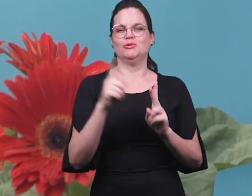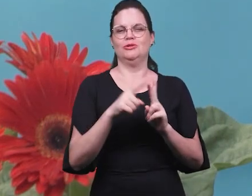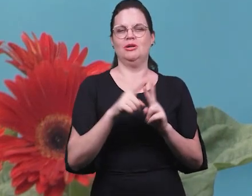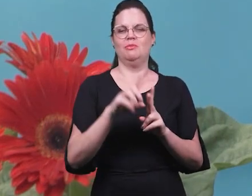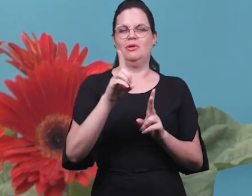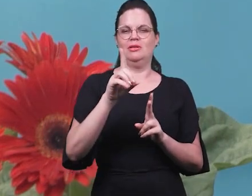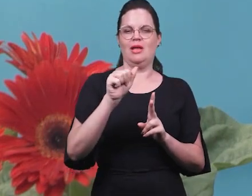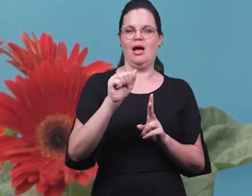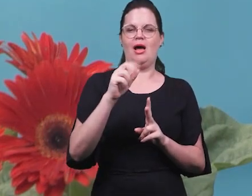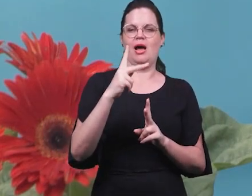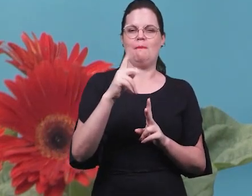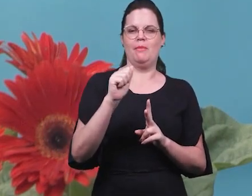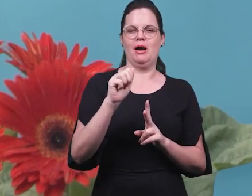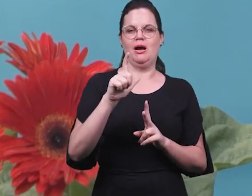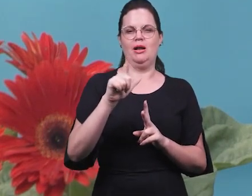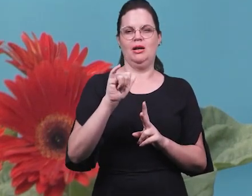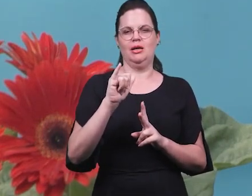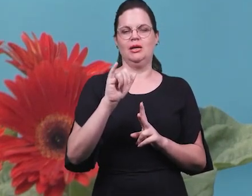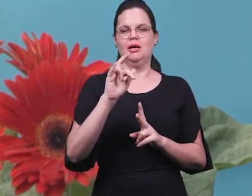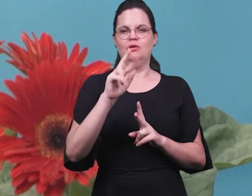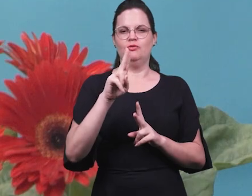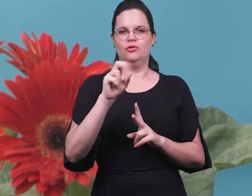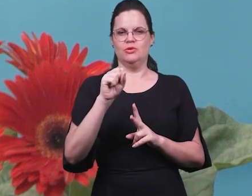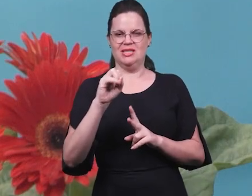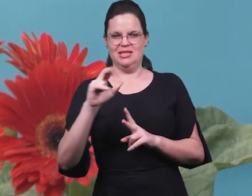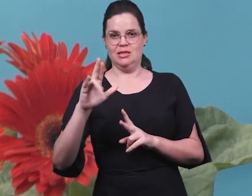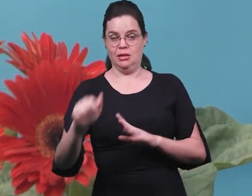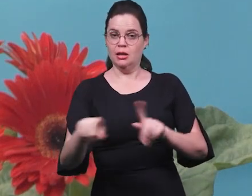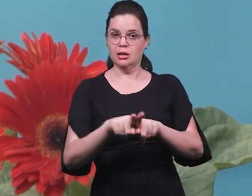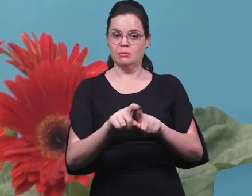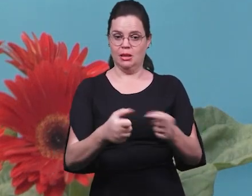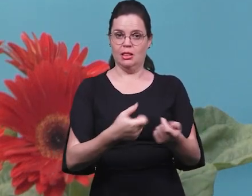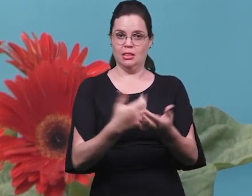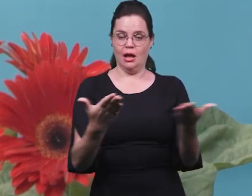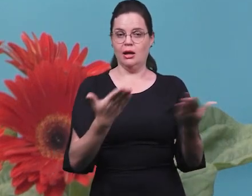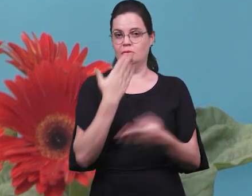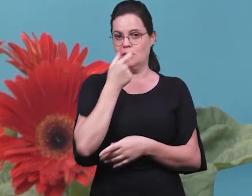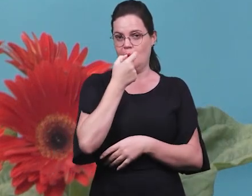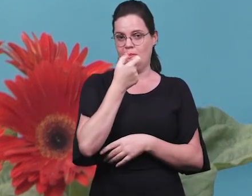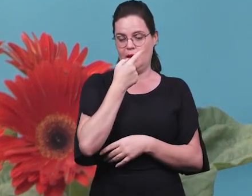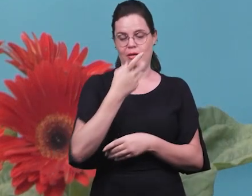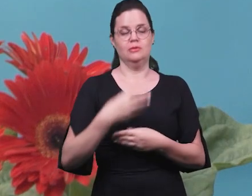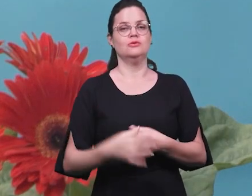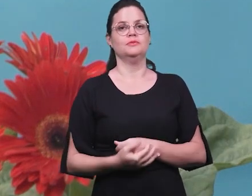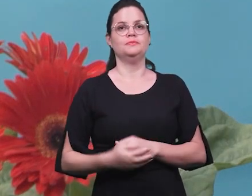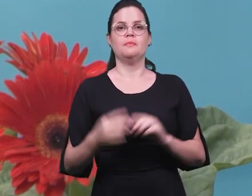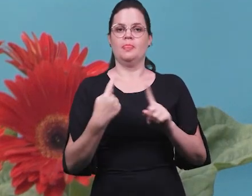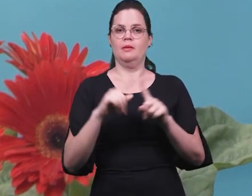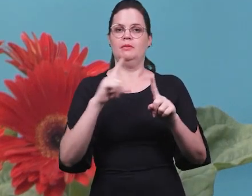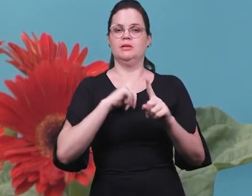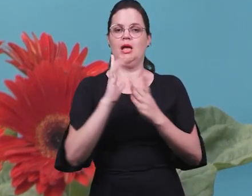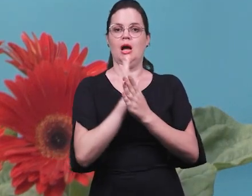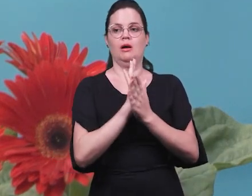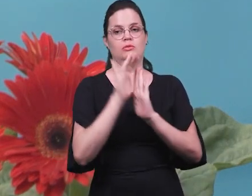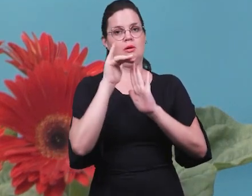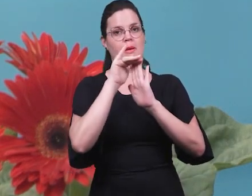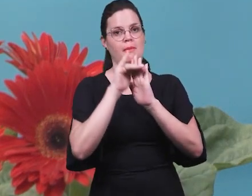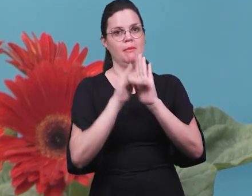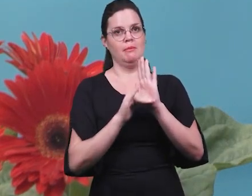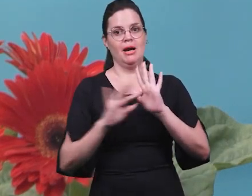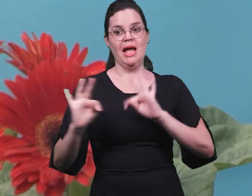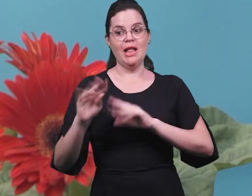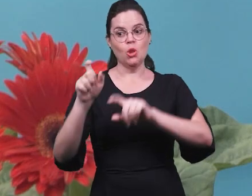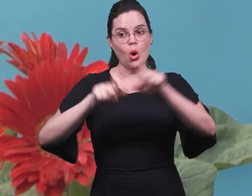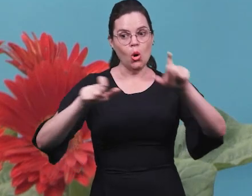também é um medicamento fornecido pela farmácia cidadã, mas existem alguns critérios, não são